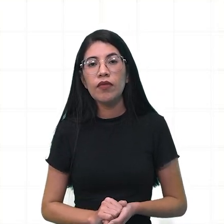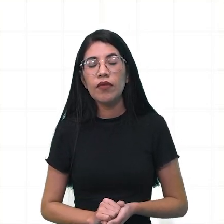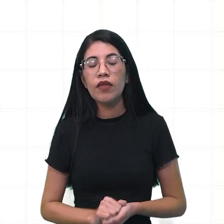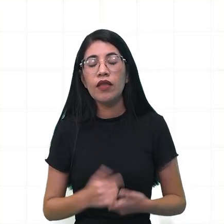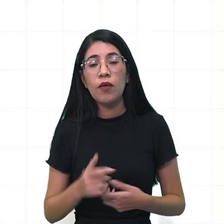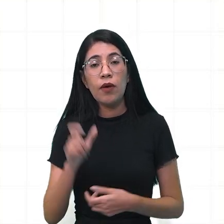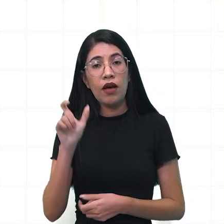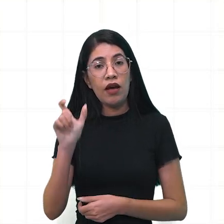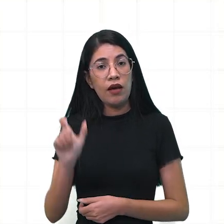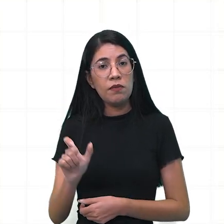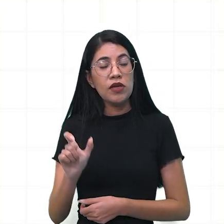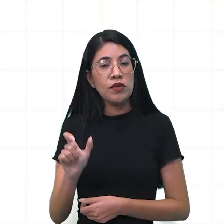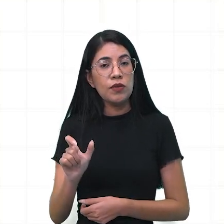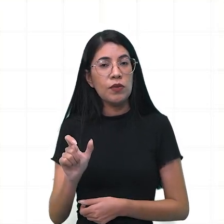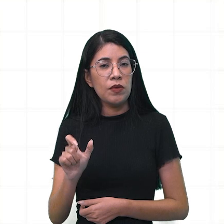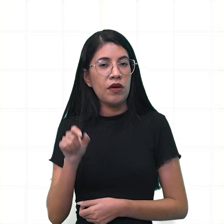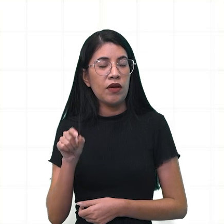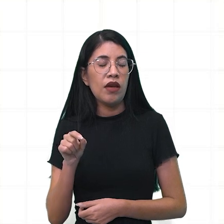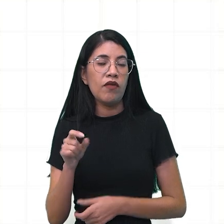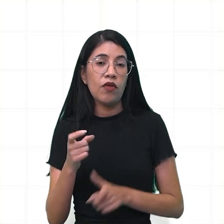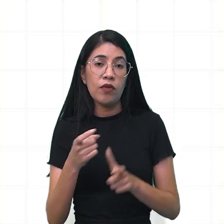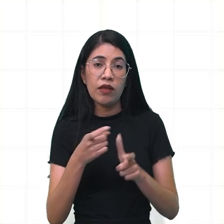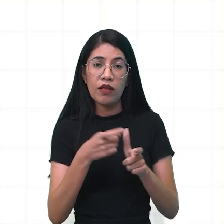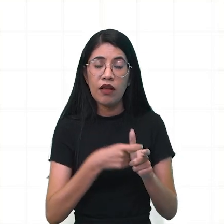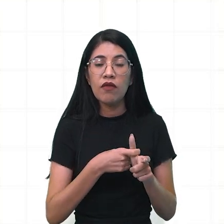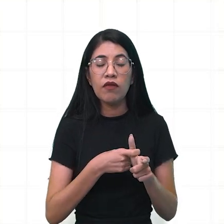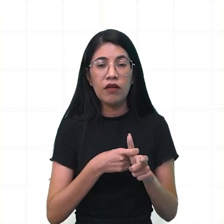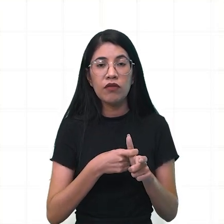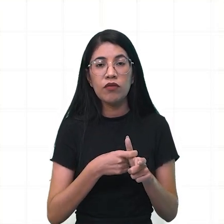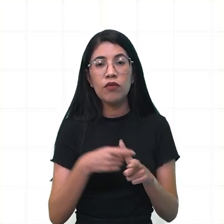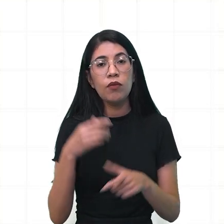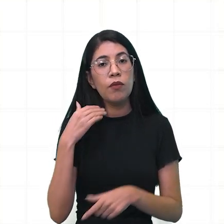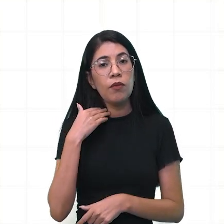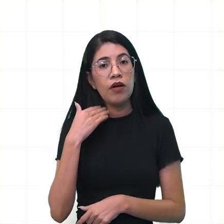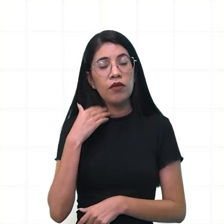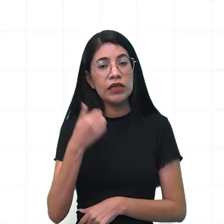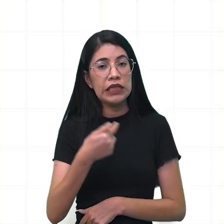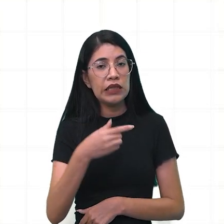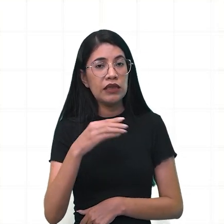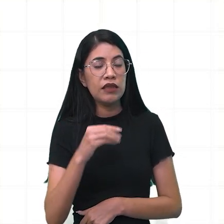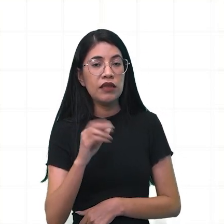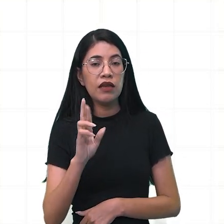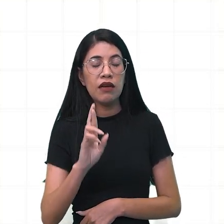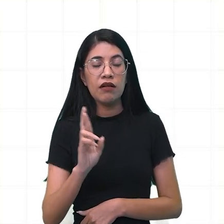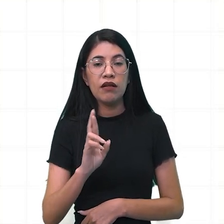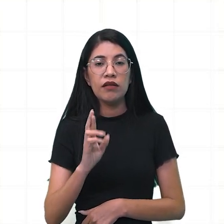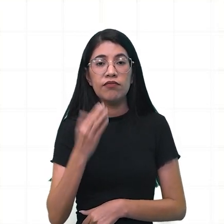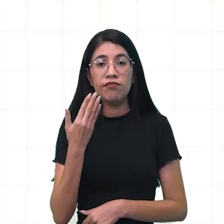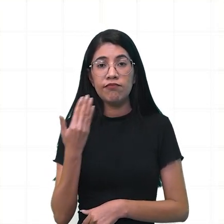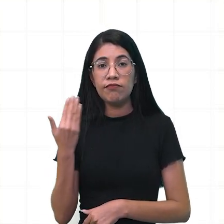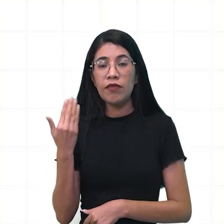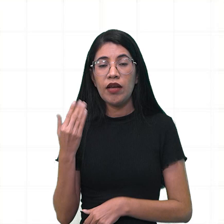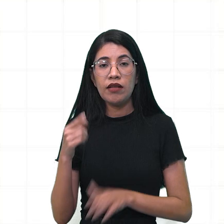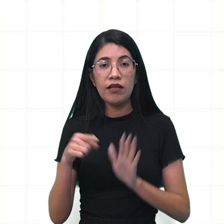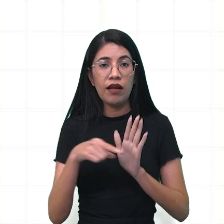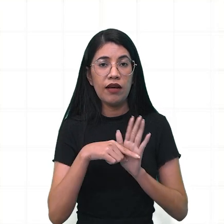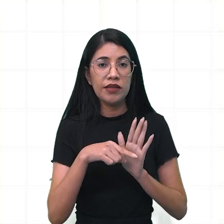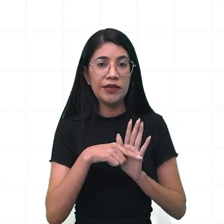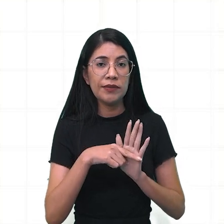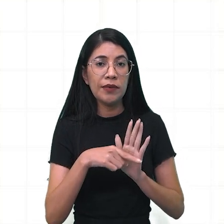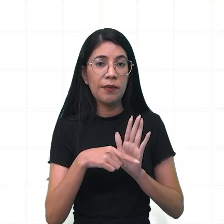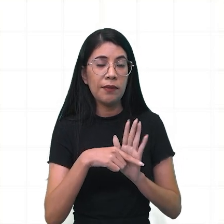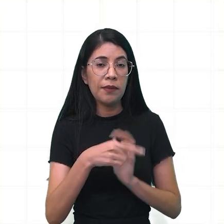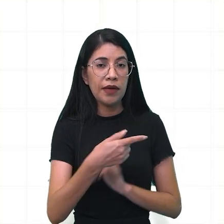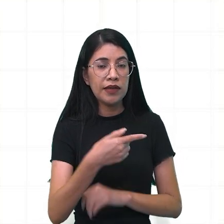esse cliente esse correntista ó ele já ficou devendo r$ 0 pro banco veja o sinal negativo aqui na frente do número